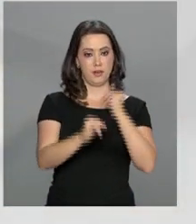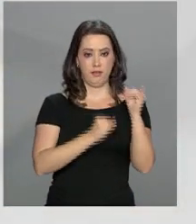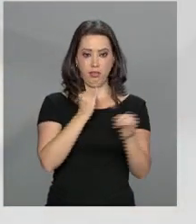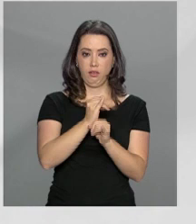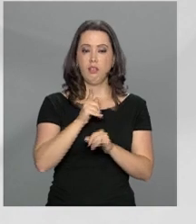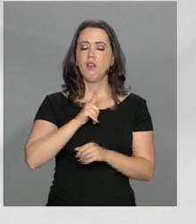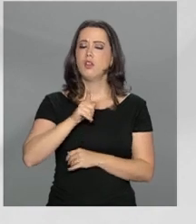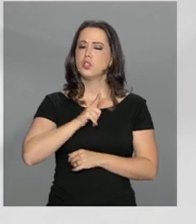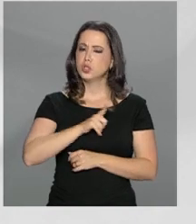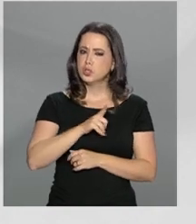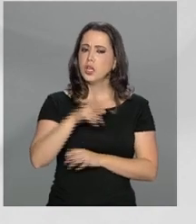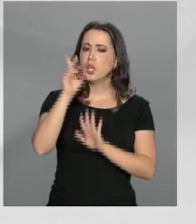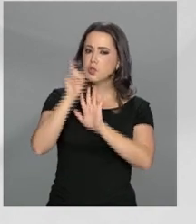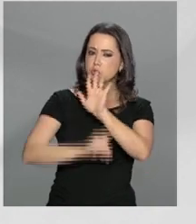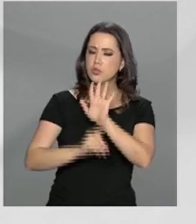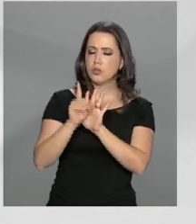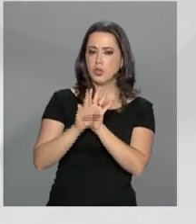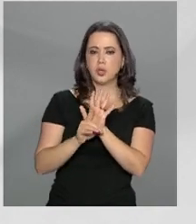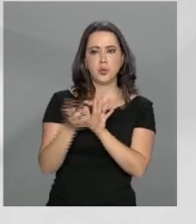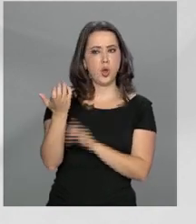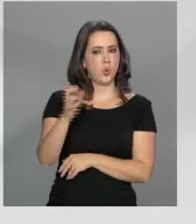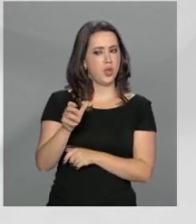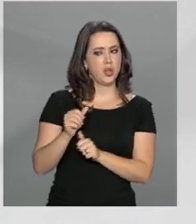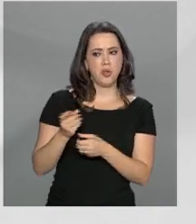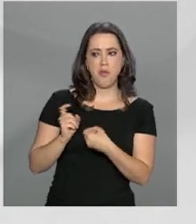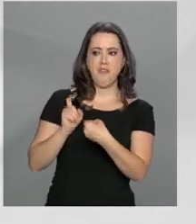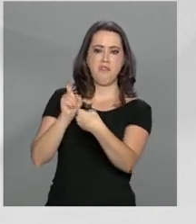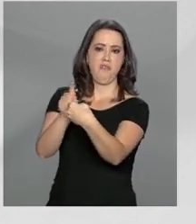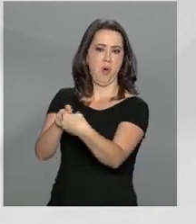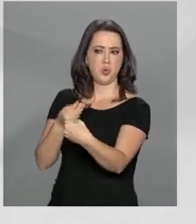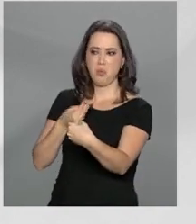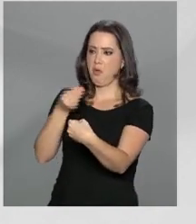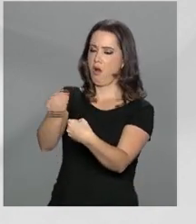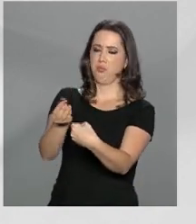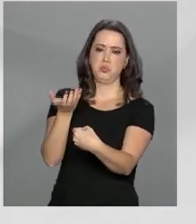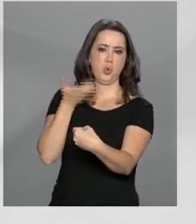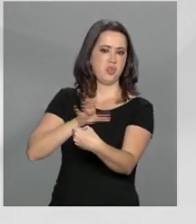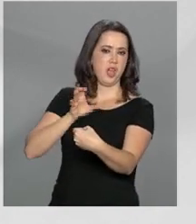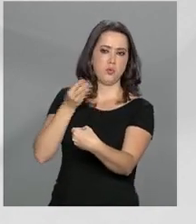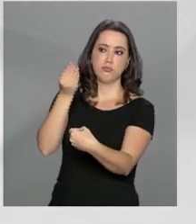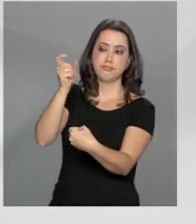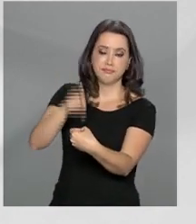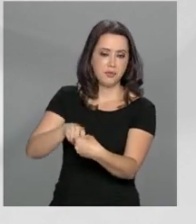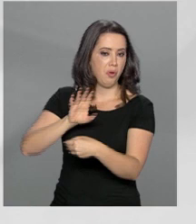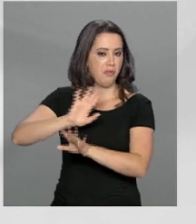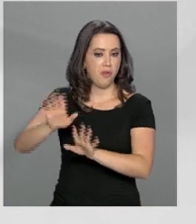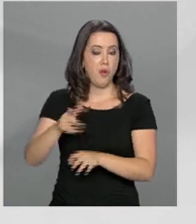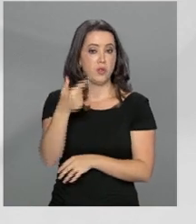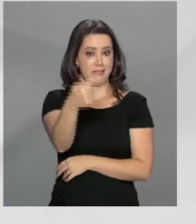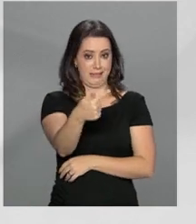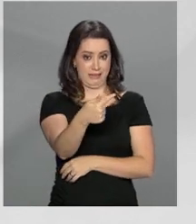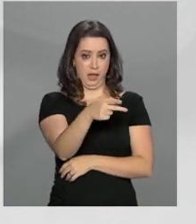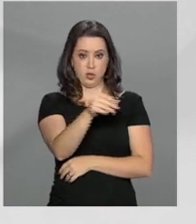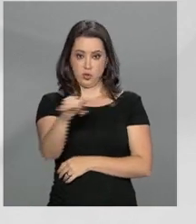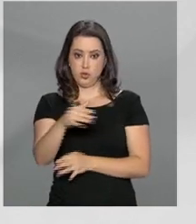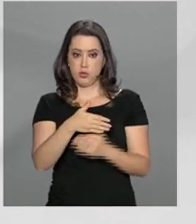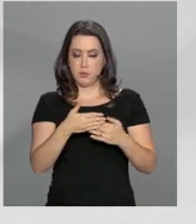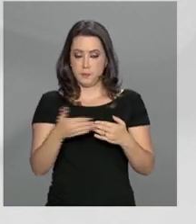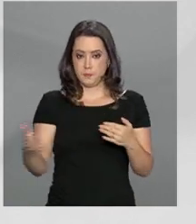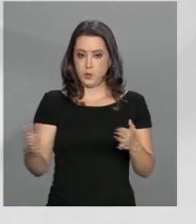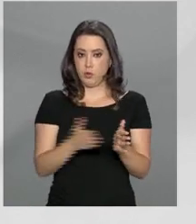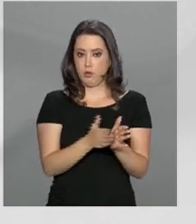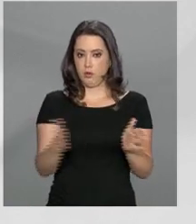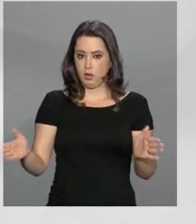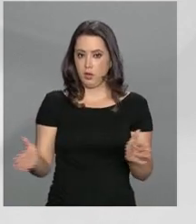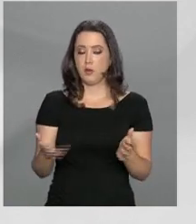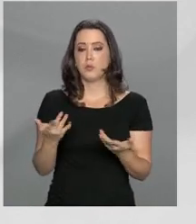direito a desistir em até sete dias, contados a partir do recebimento do produto. O prazo para a troca é